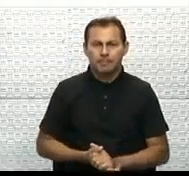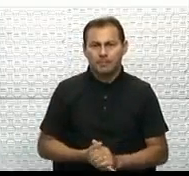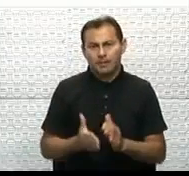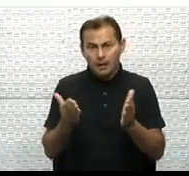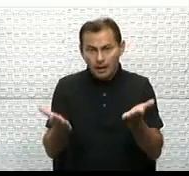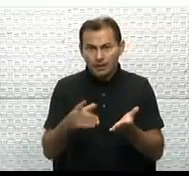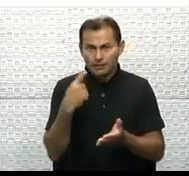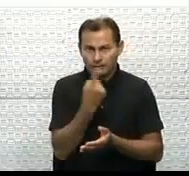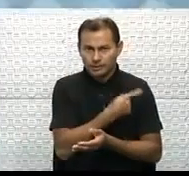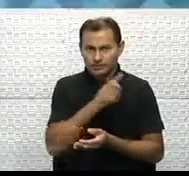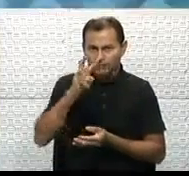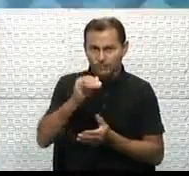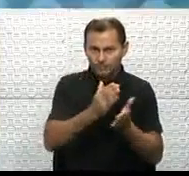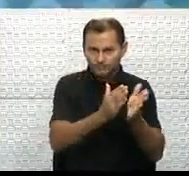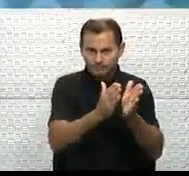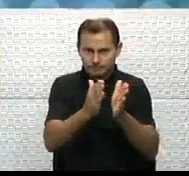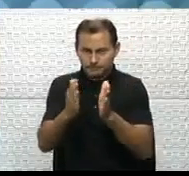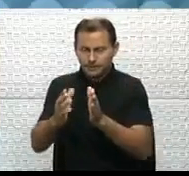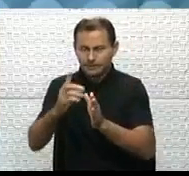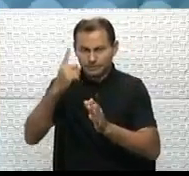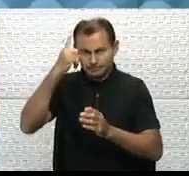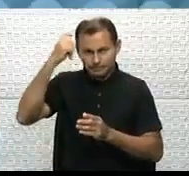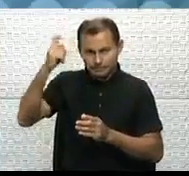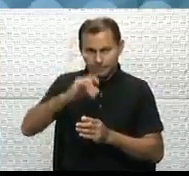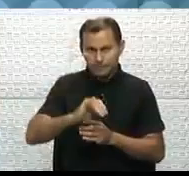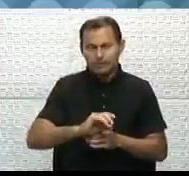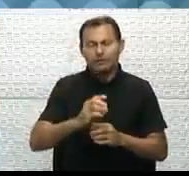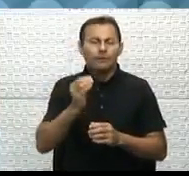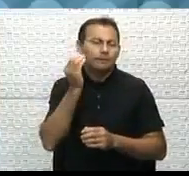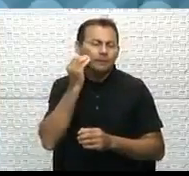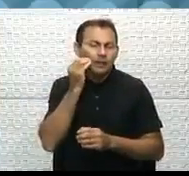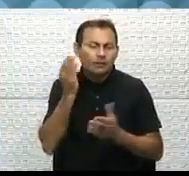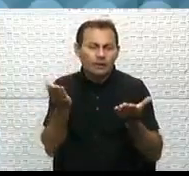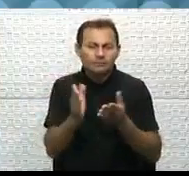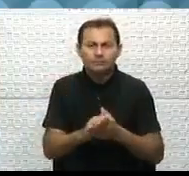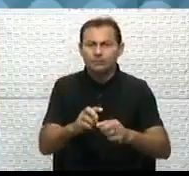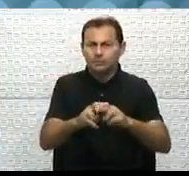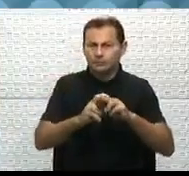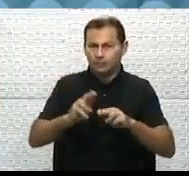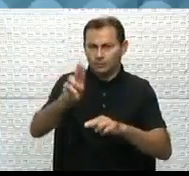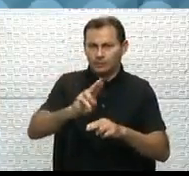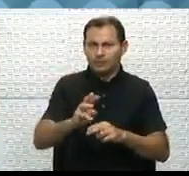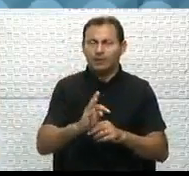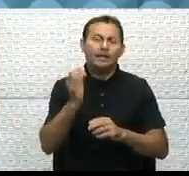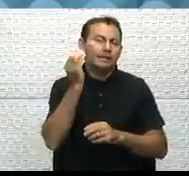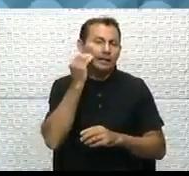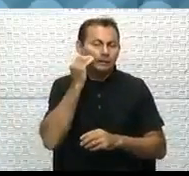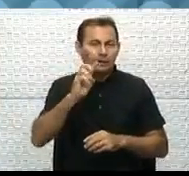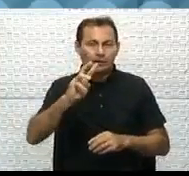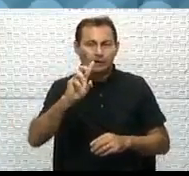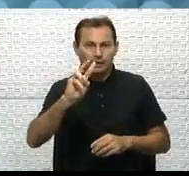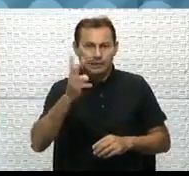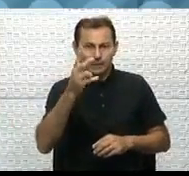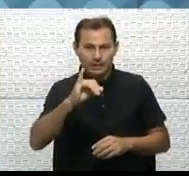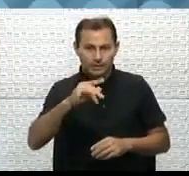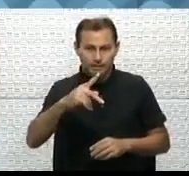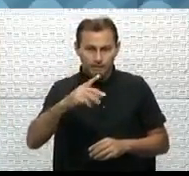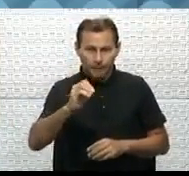Bom, então nós vamos partir dessa hipótese e testá-la. Por isso, nós vamos utilizar o teste de hipóteses